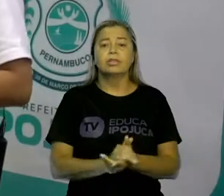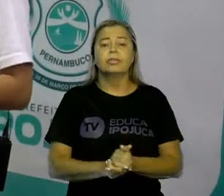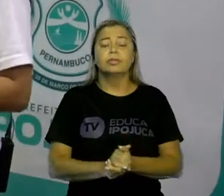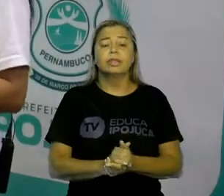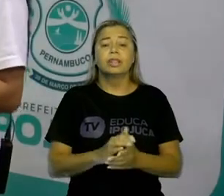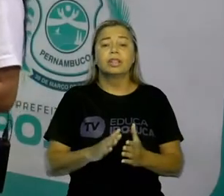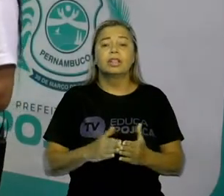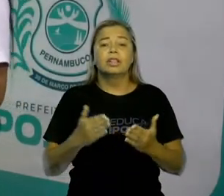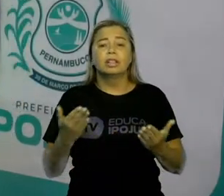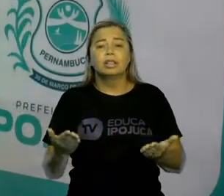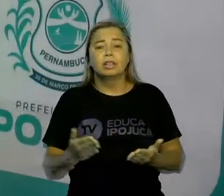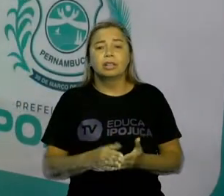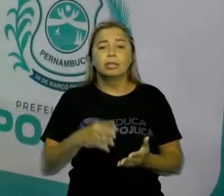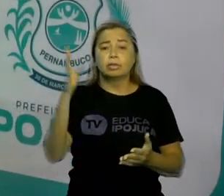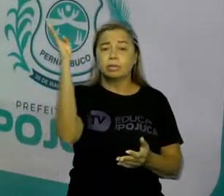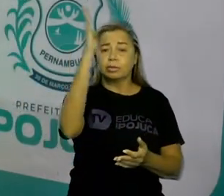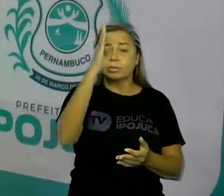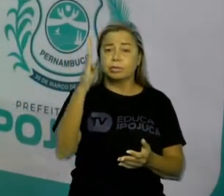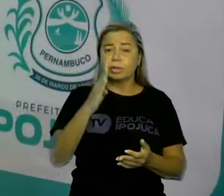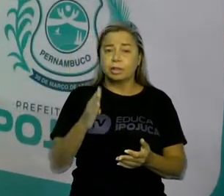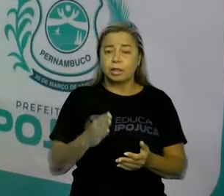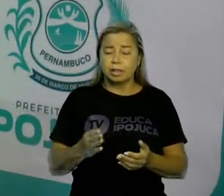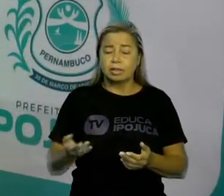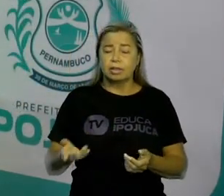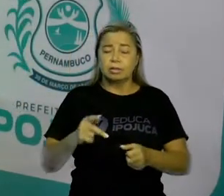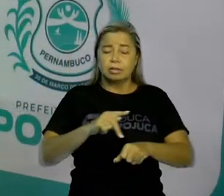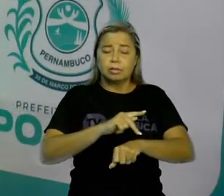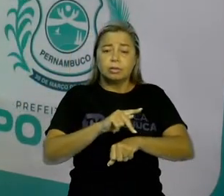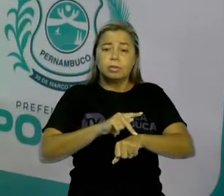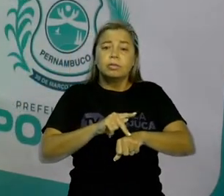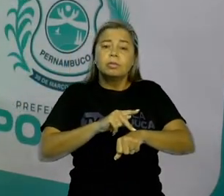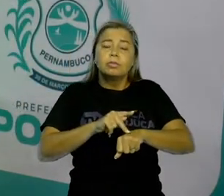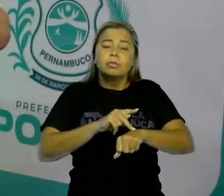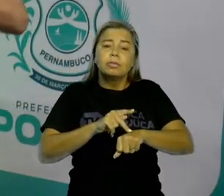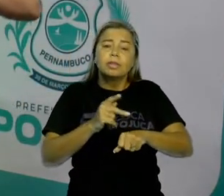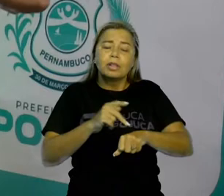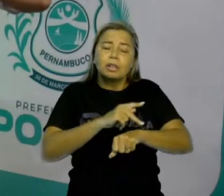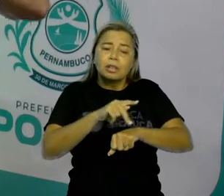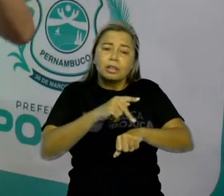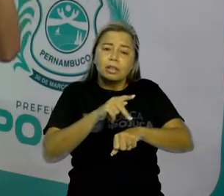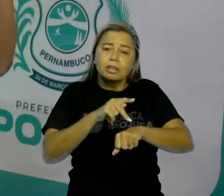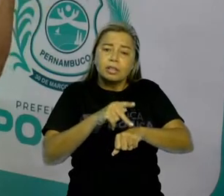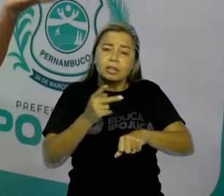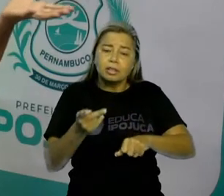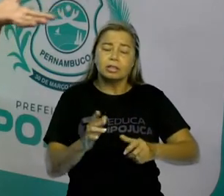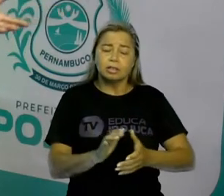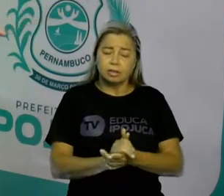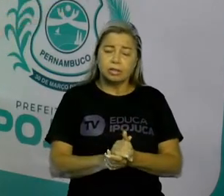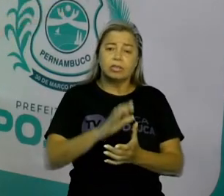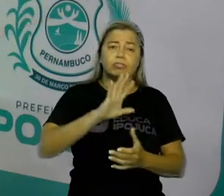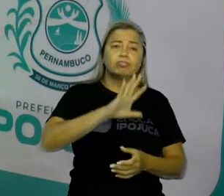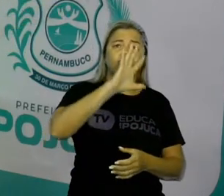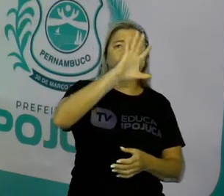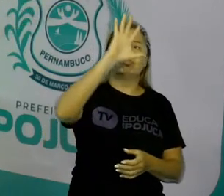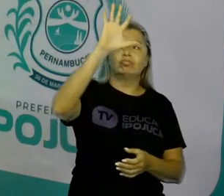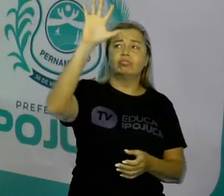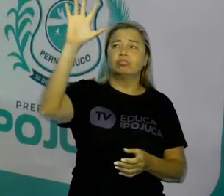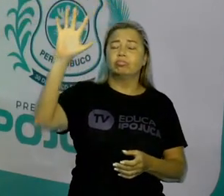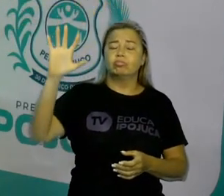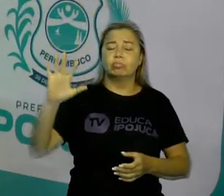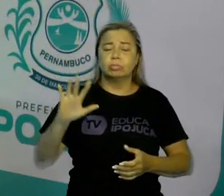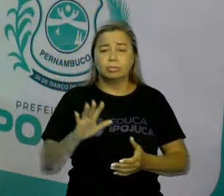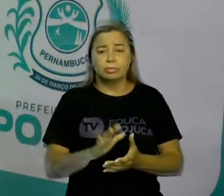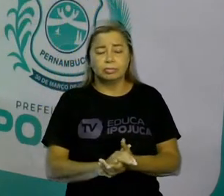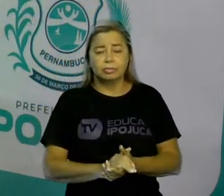cada região do nosso país, aqui tem umas culturas representando no mapa, por quê? Cada região brasileira, aqui o